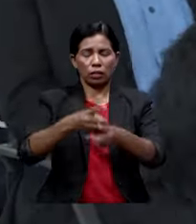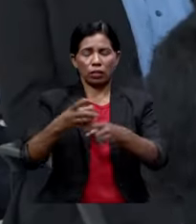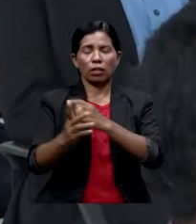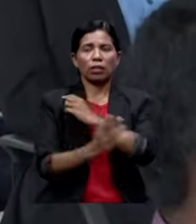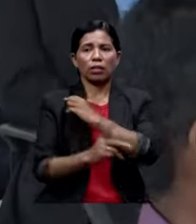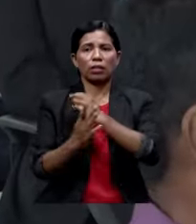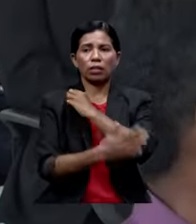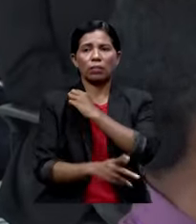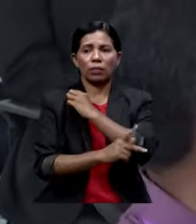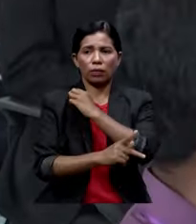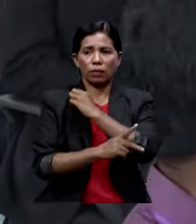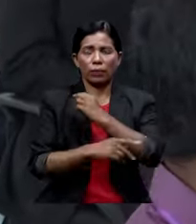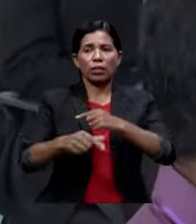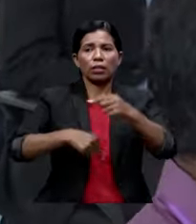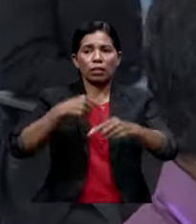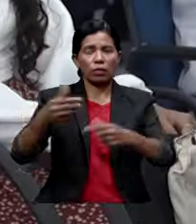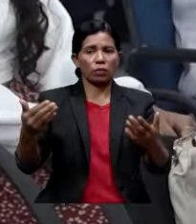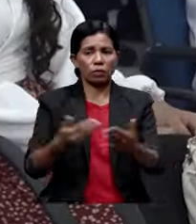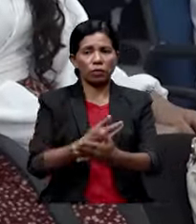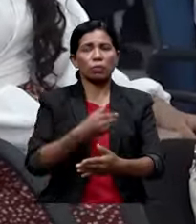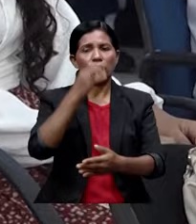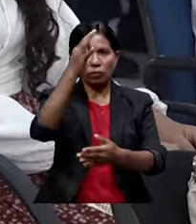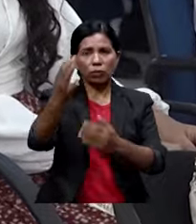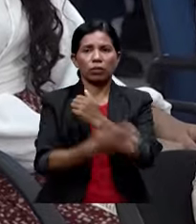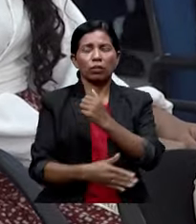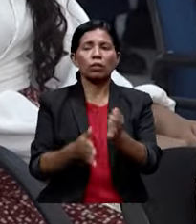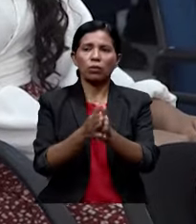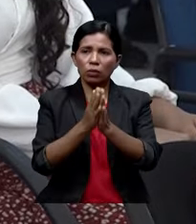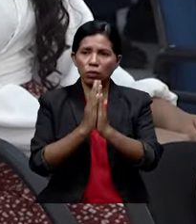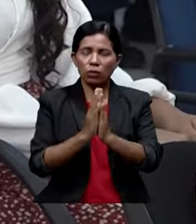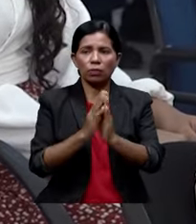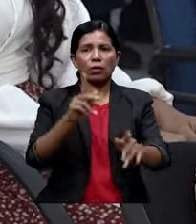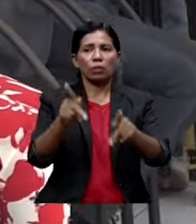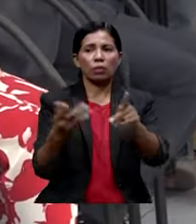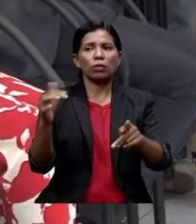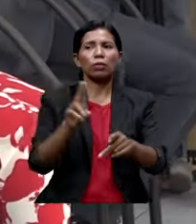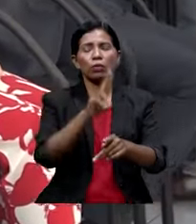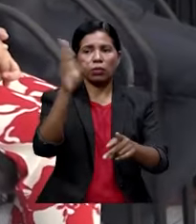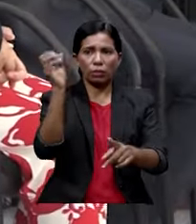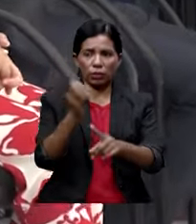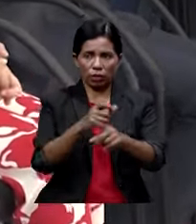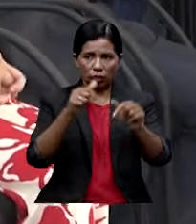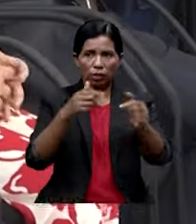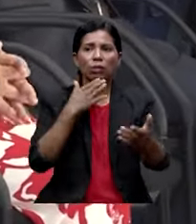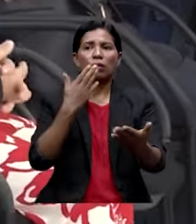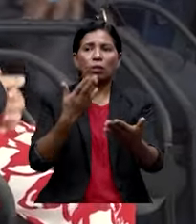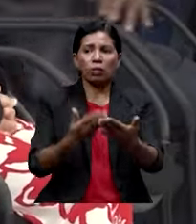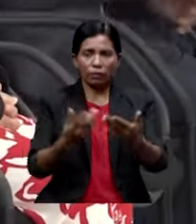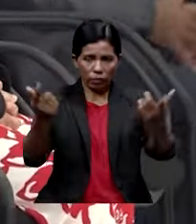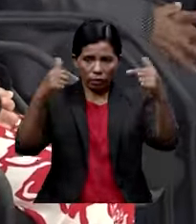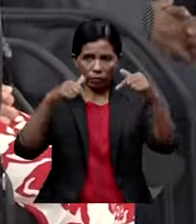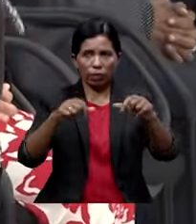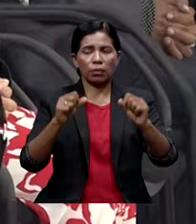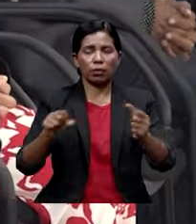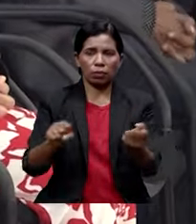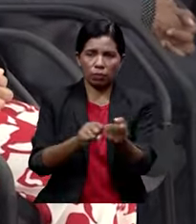Xanana Teten, geração forma que futuro nação Nien, Tamane, Nihusu Babolseiro Sir, at usa oportunidade ne Rodiak, Nune Fila Mai Bele